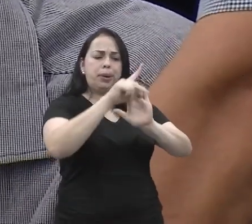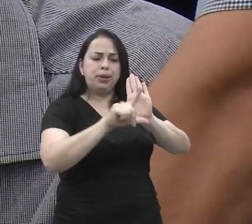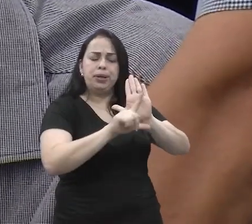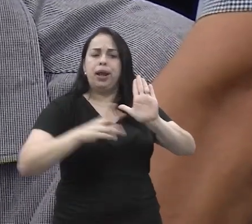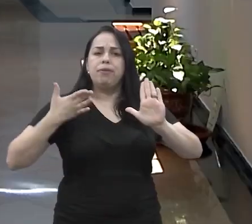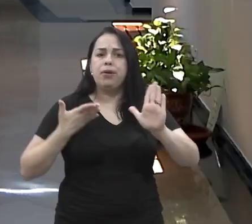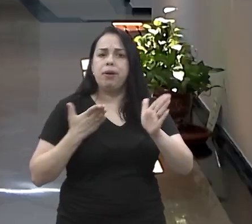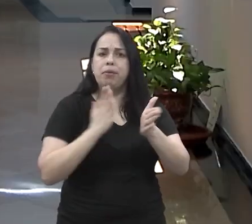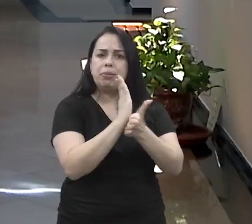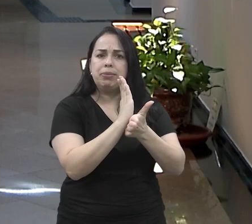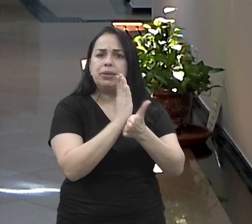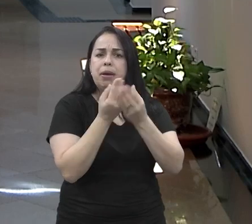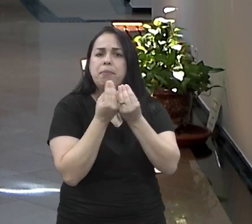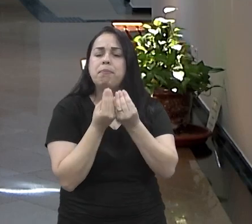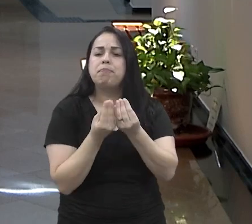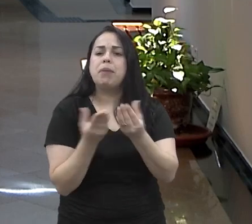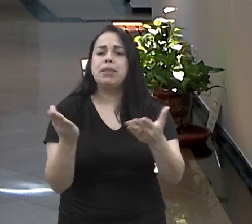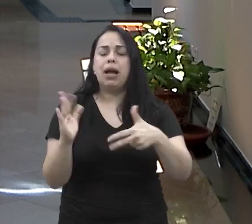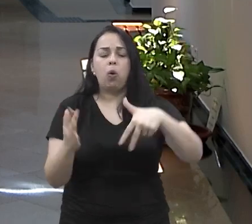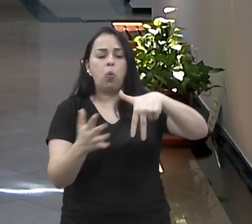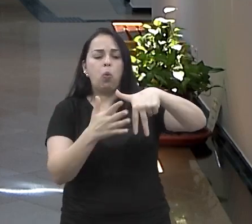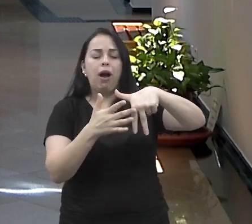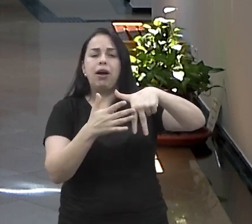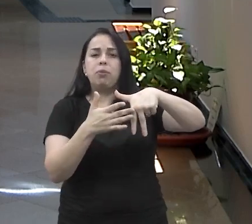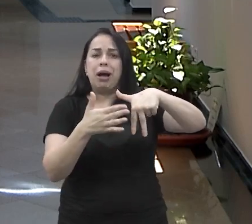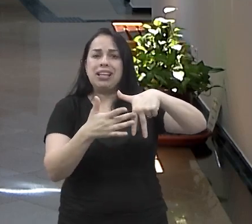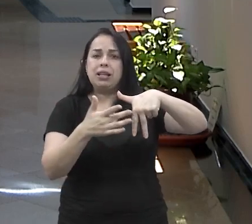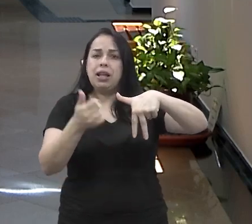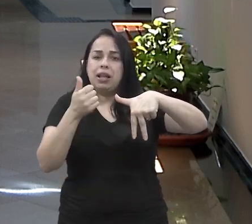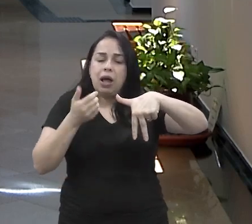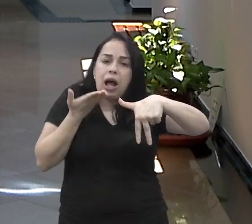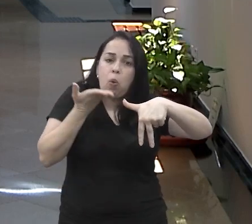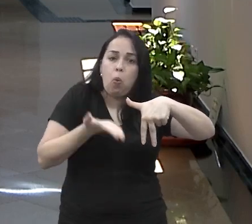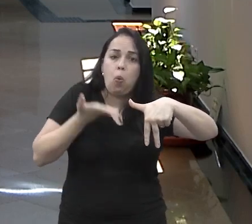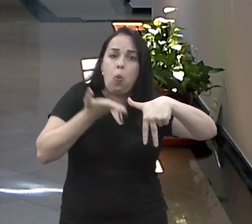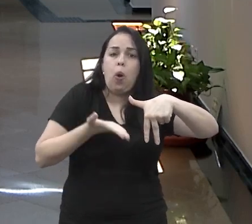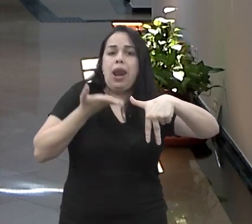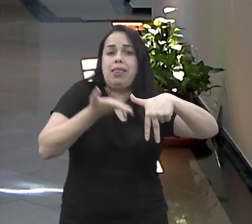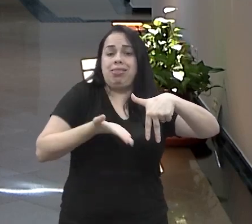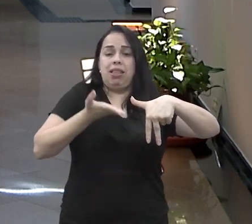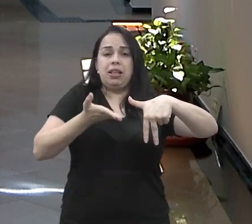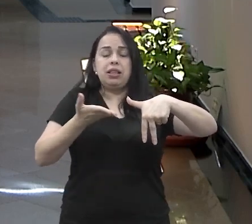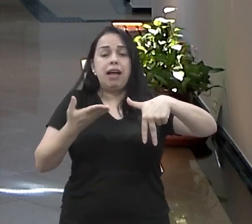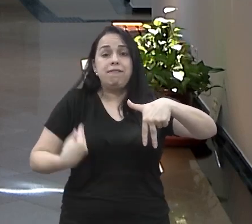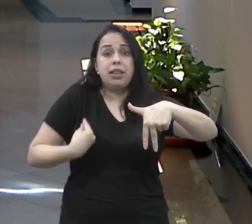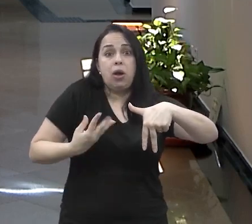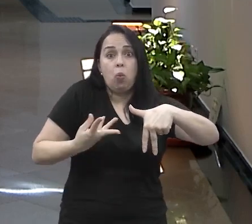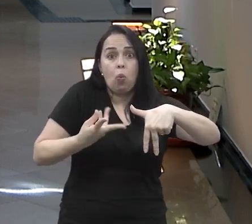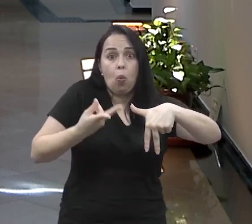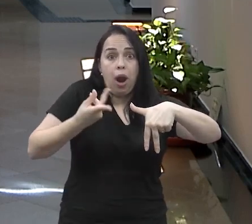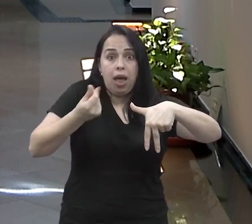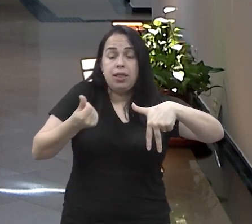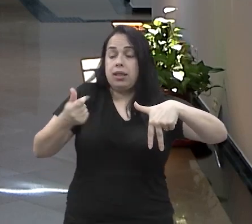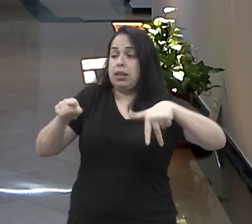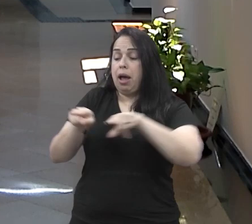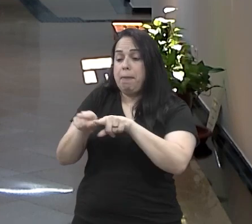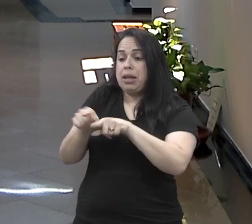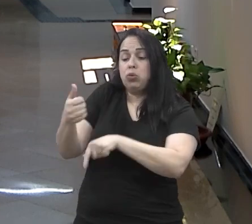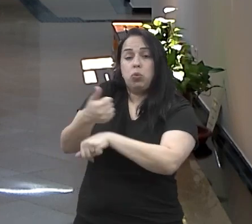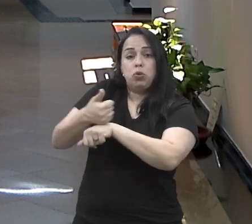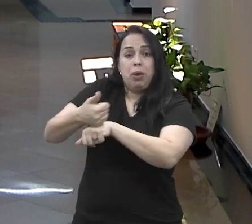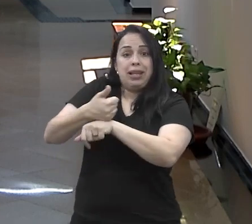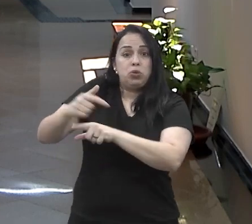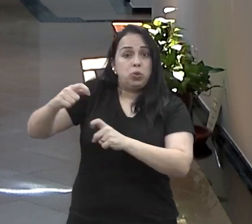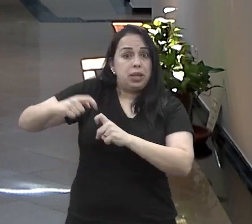na Câmara. É um projeto que traz um bem-estar para o paciente, um tratamento de uma doença grave